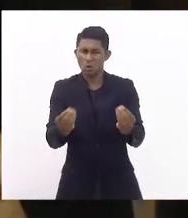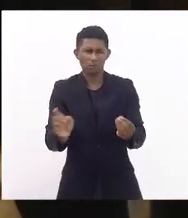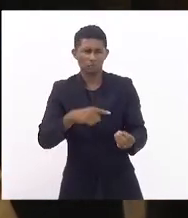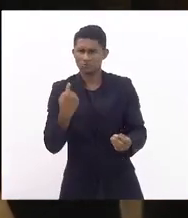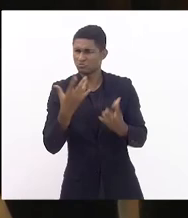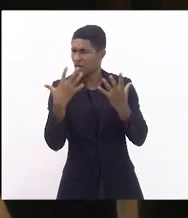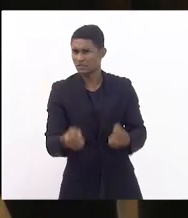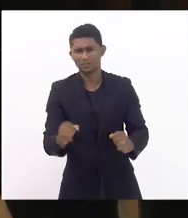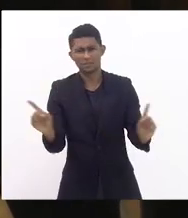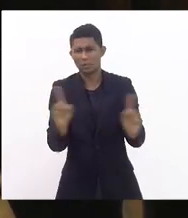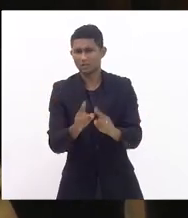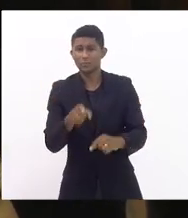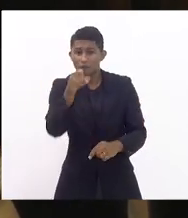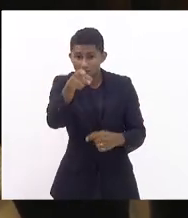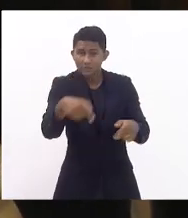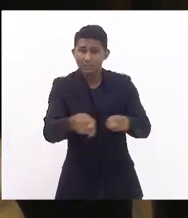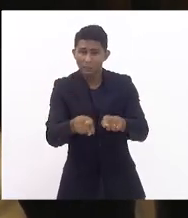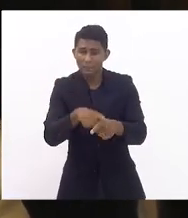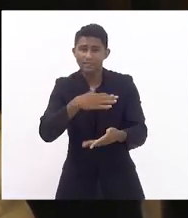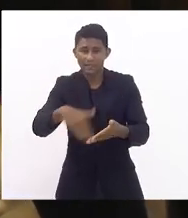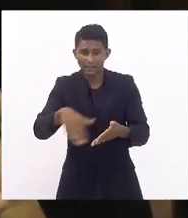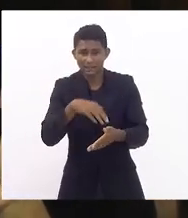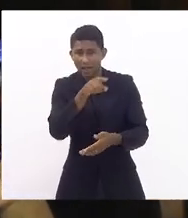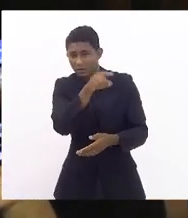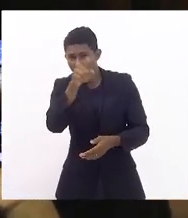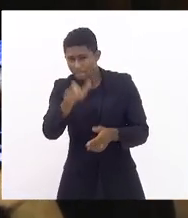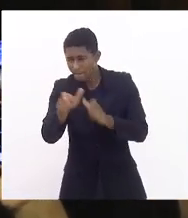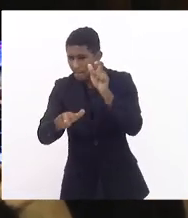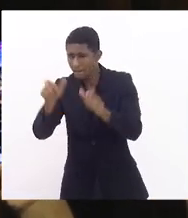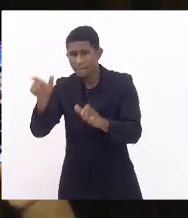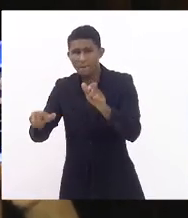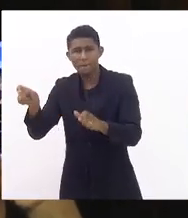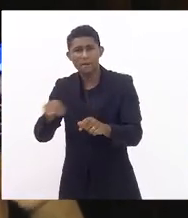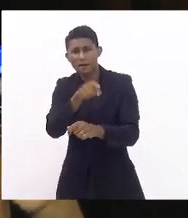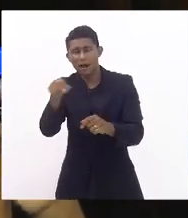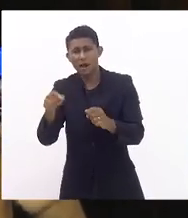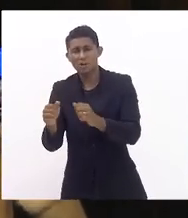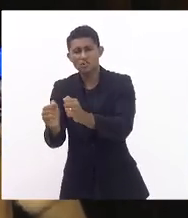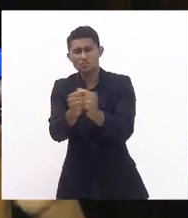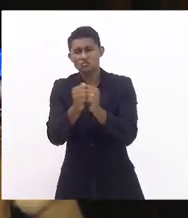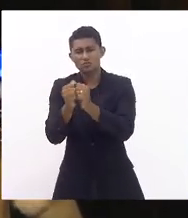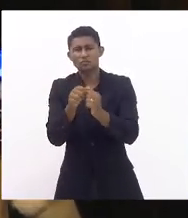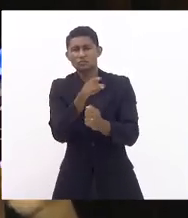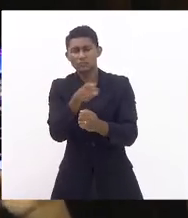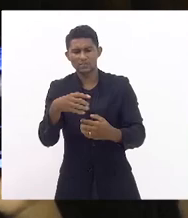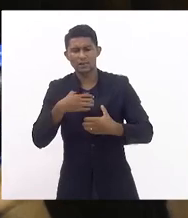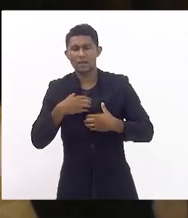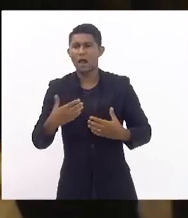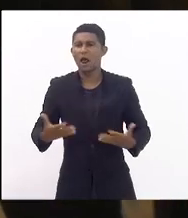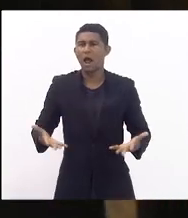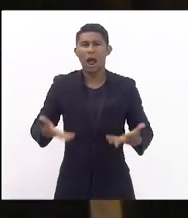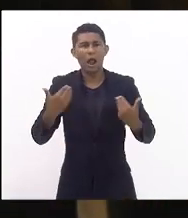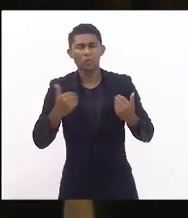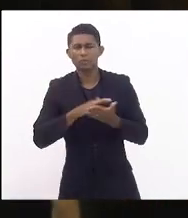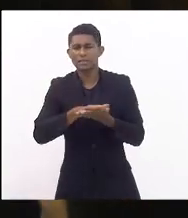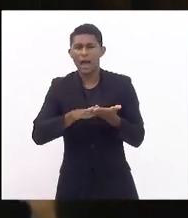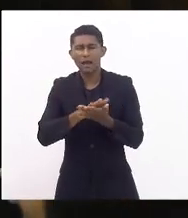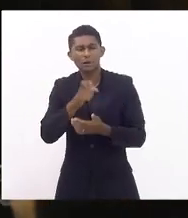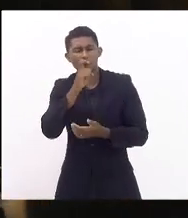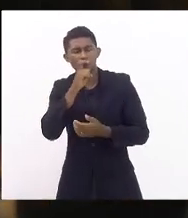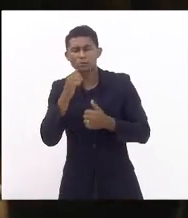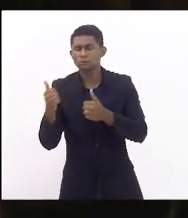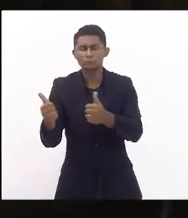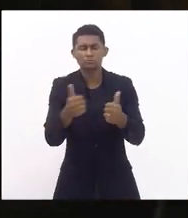que o senhor e seu secretariado estejam vivendo num clima tão agradável e as nossas crianças